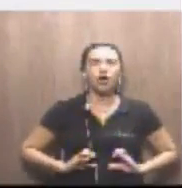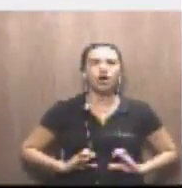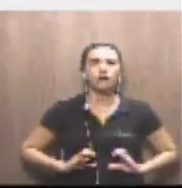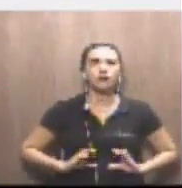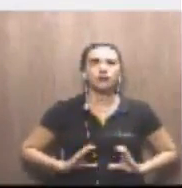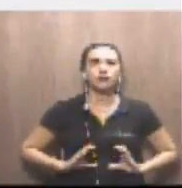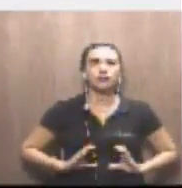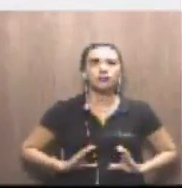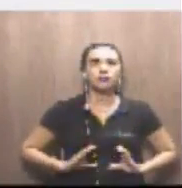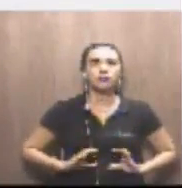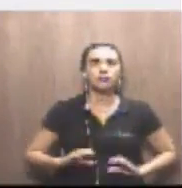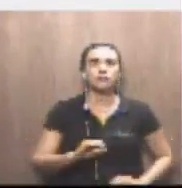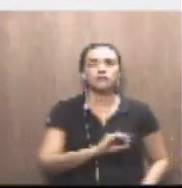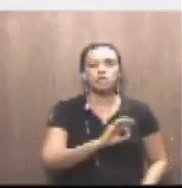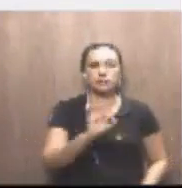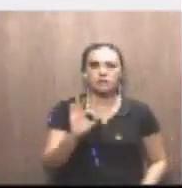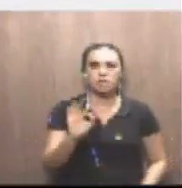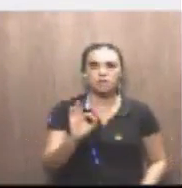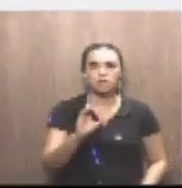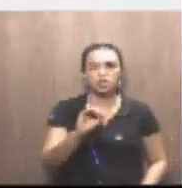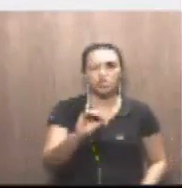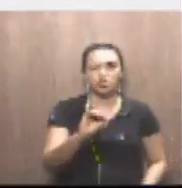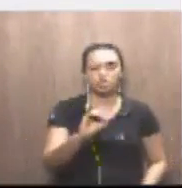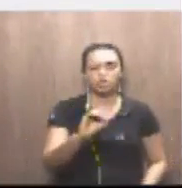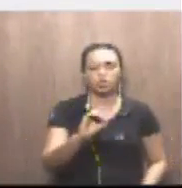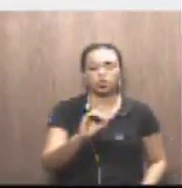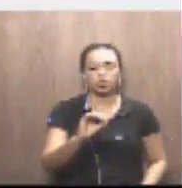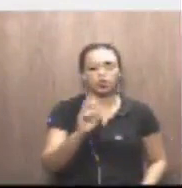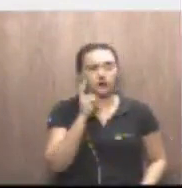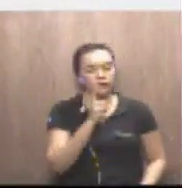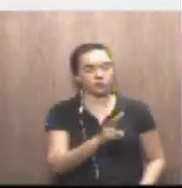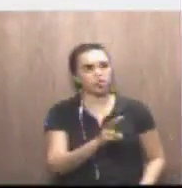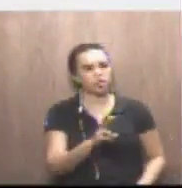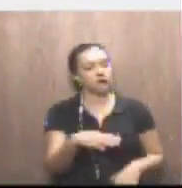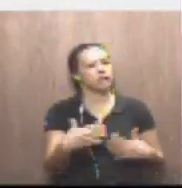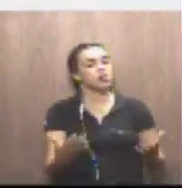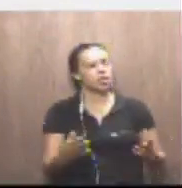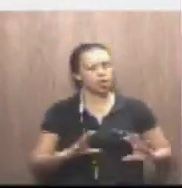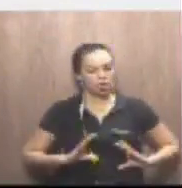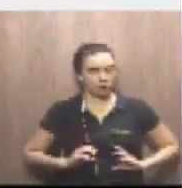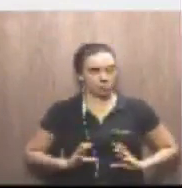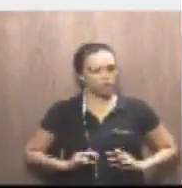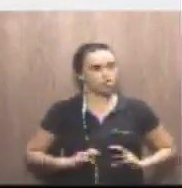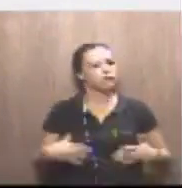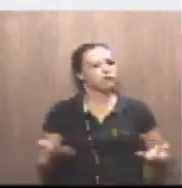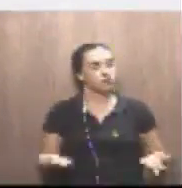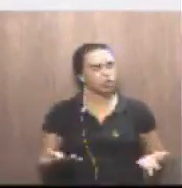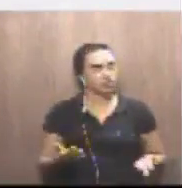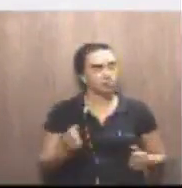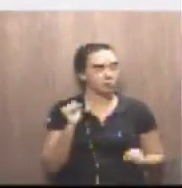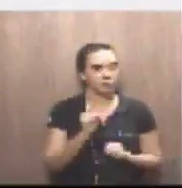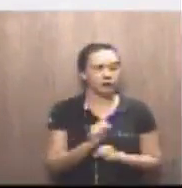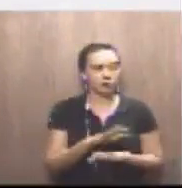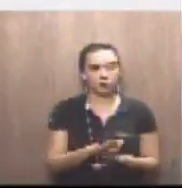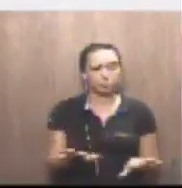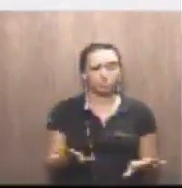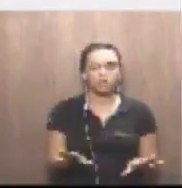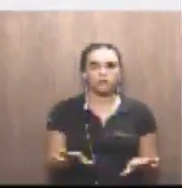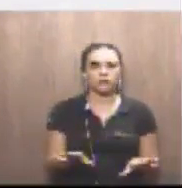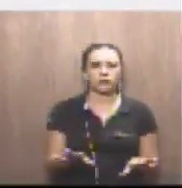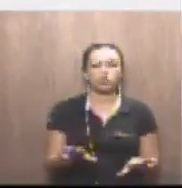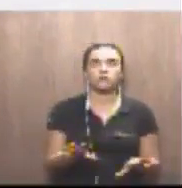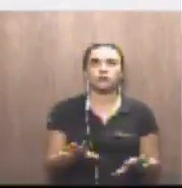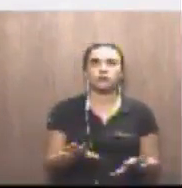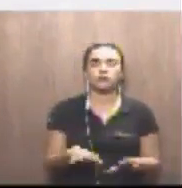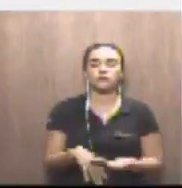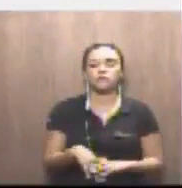quê? Zerou. Aí você olha, cadê as contrações? Simplesmente pararam. E